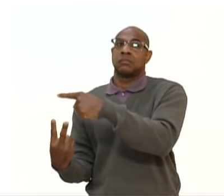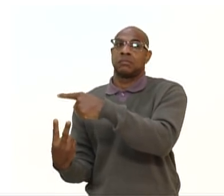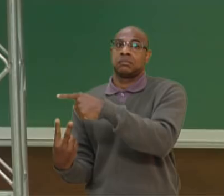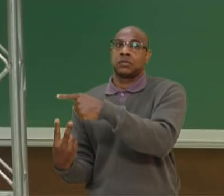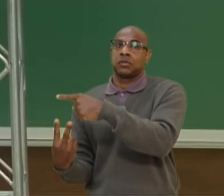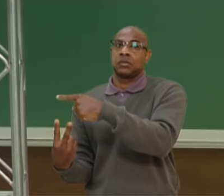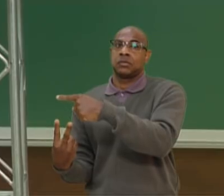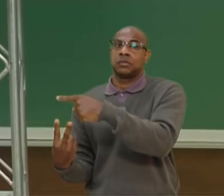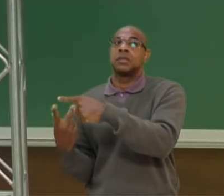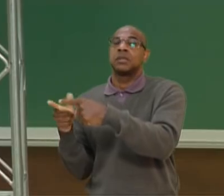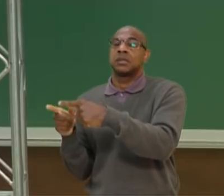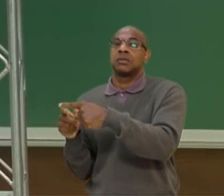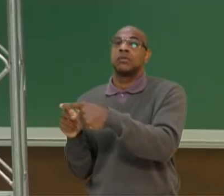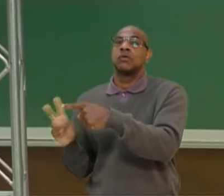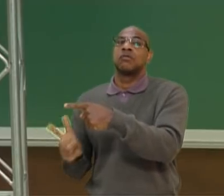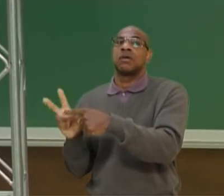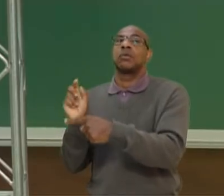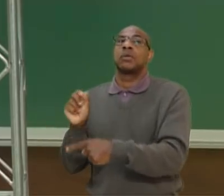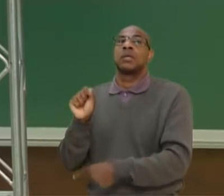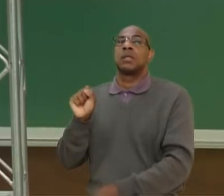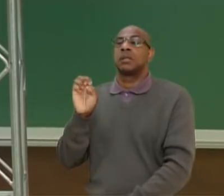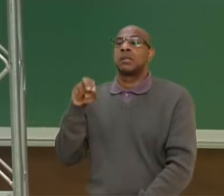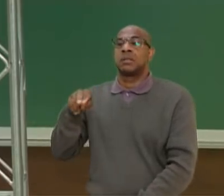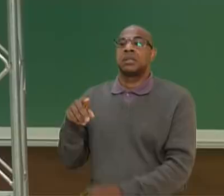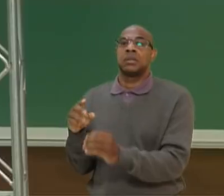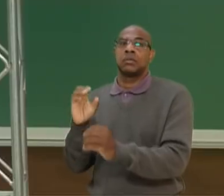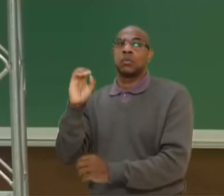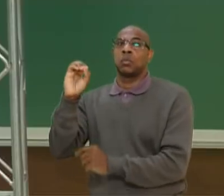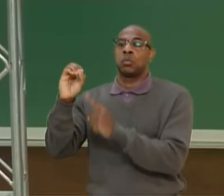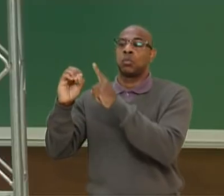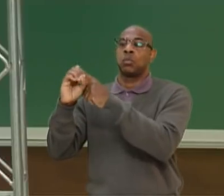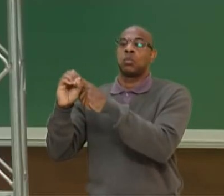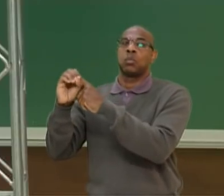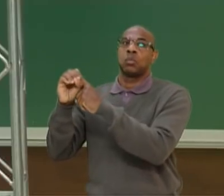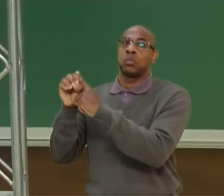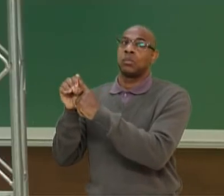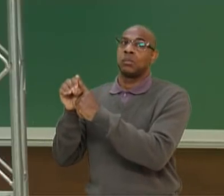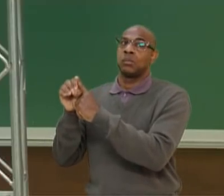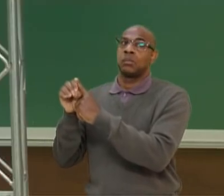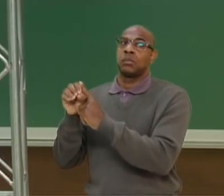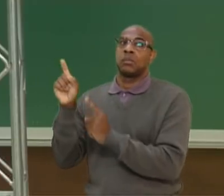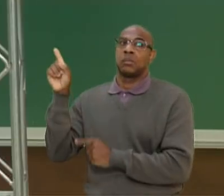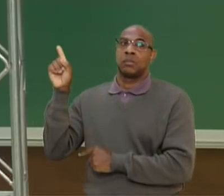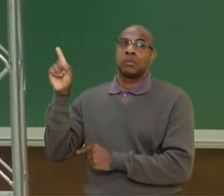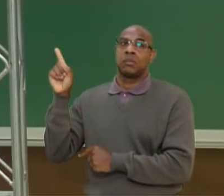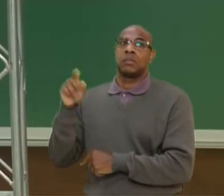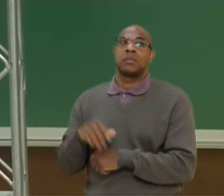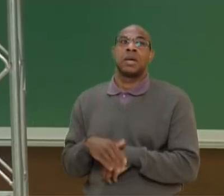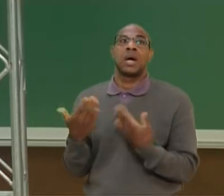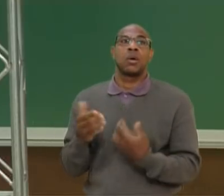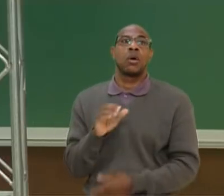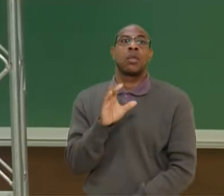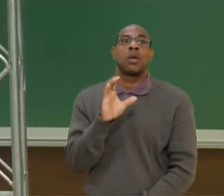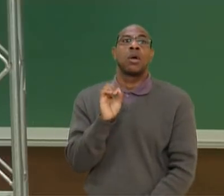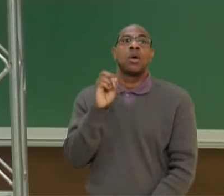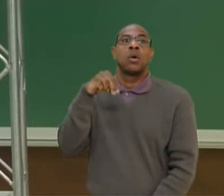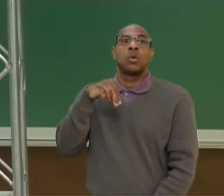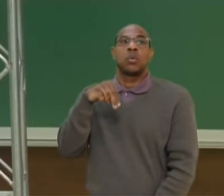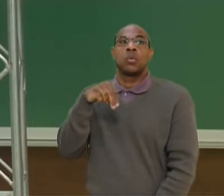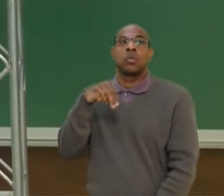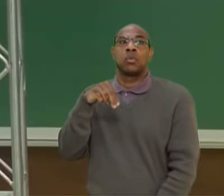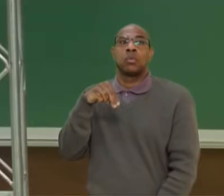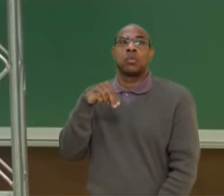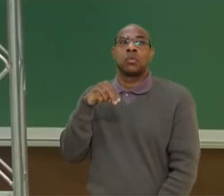valor do seno, que vale raiz de 2 sobre 2. Agora, aplicando o cosseno, o B é